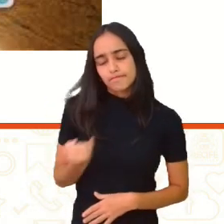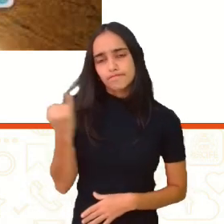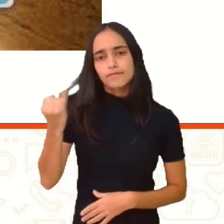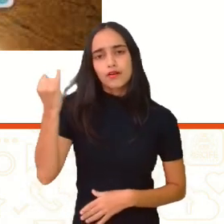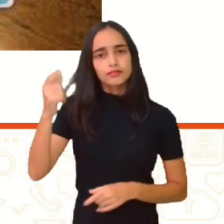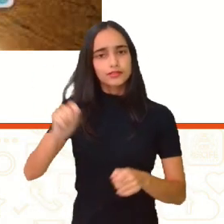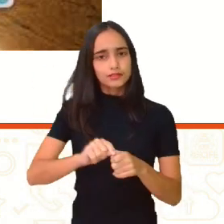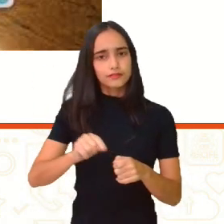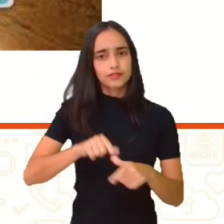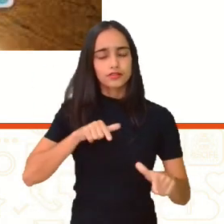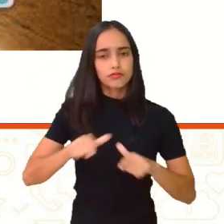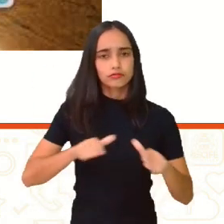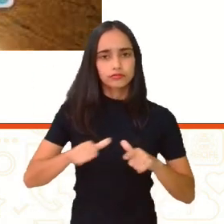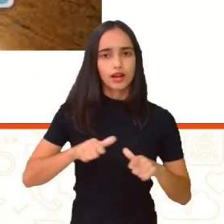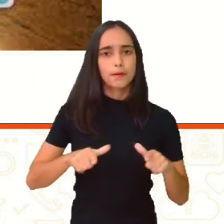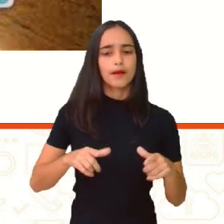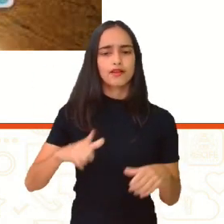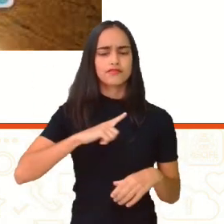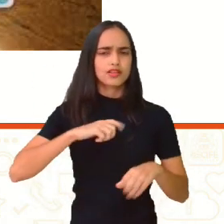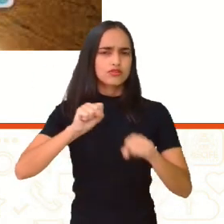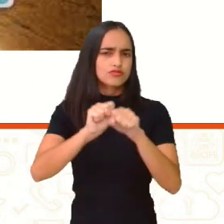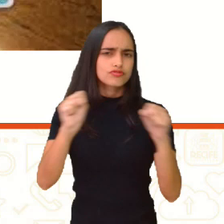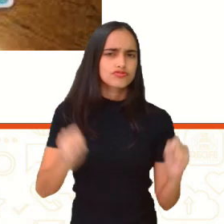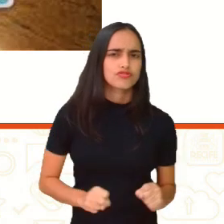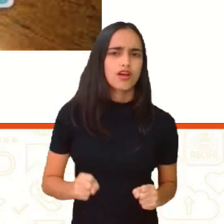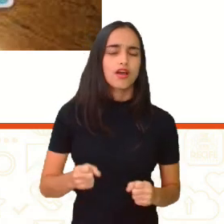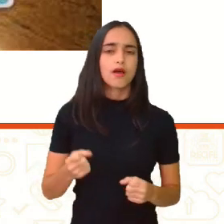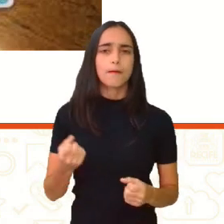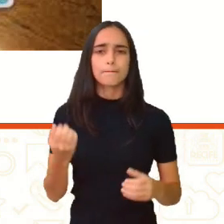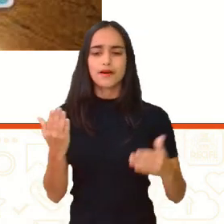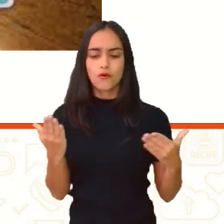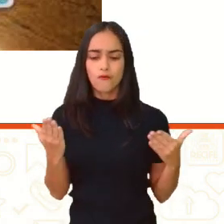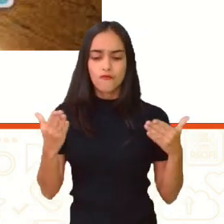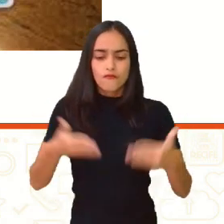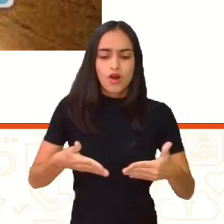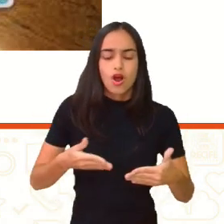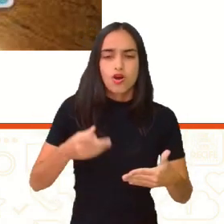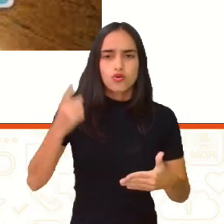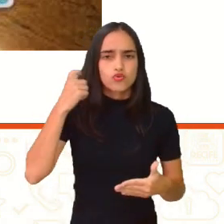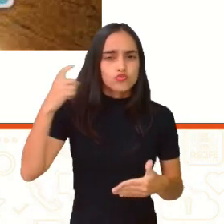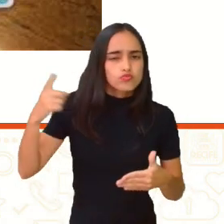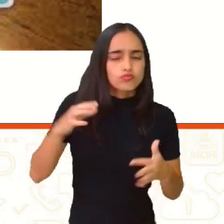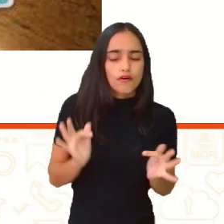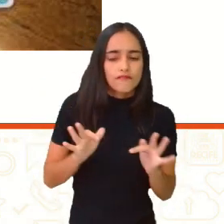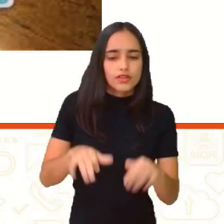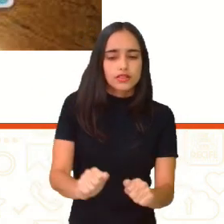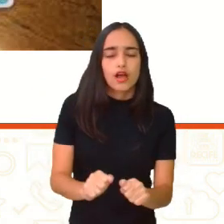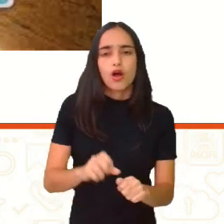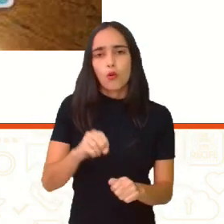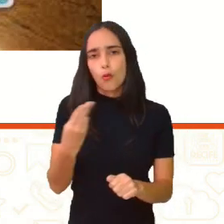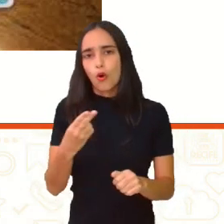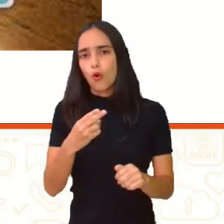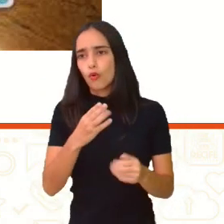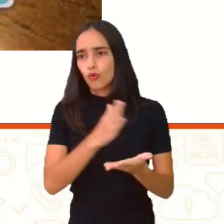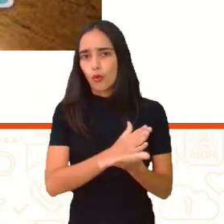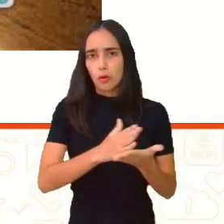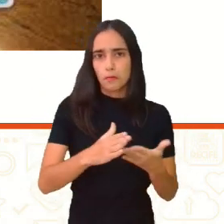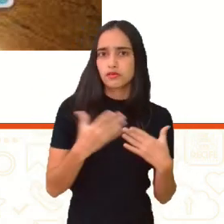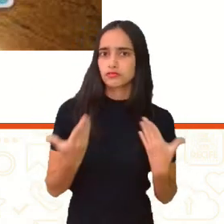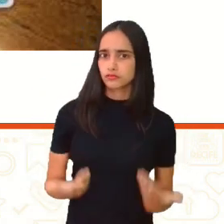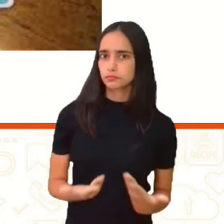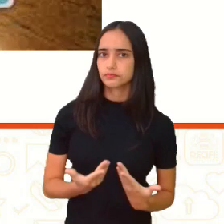trabalho sistemático. E nessa palavra a gente foca, obviamente, no som final, no som inicial, para criar